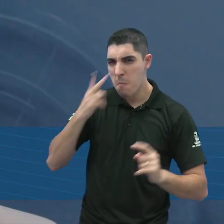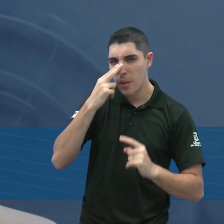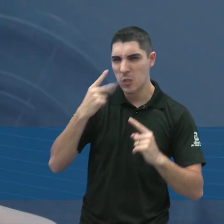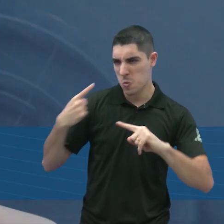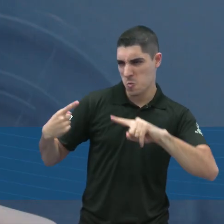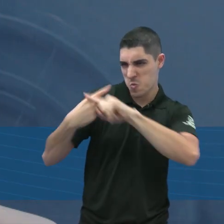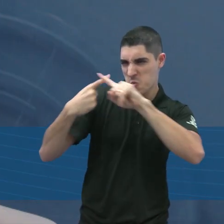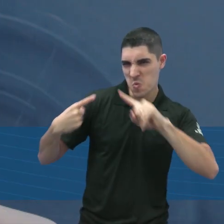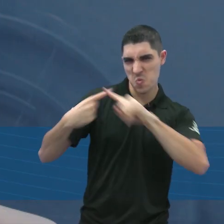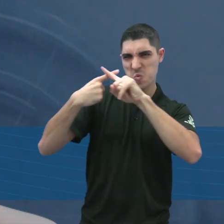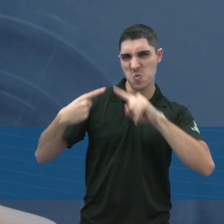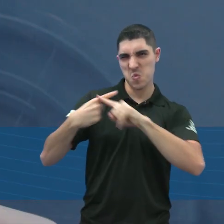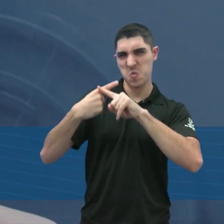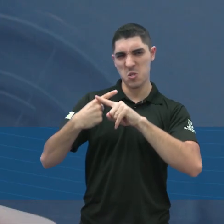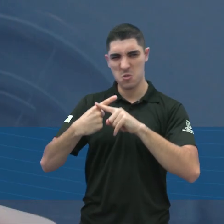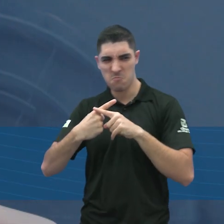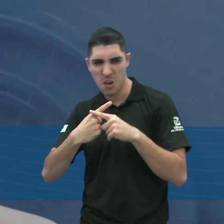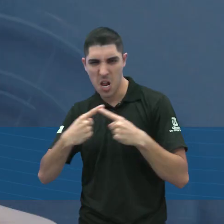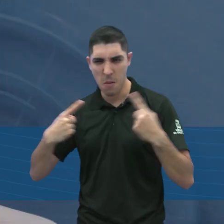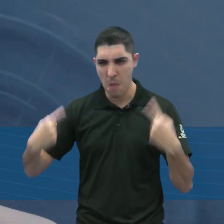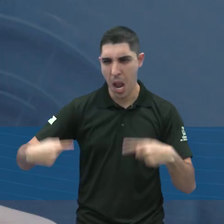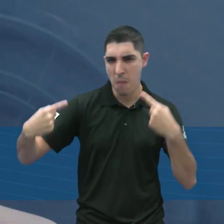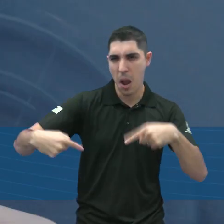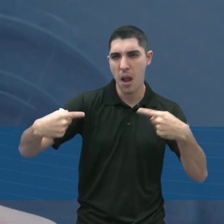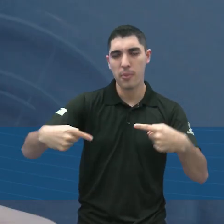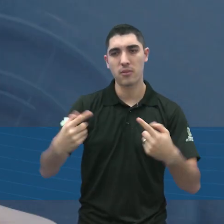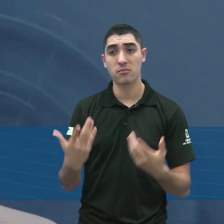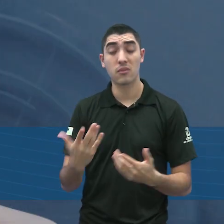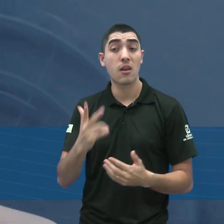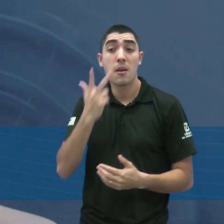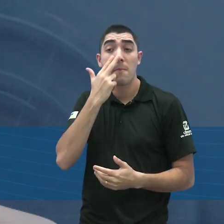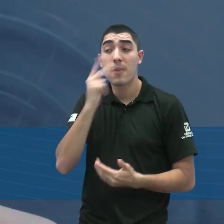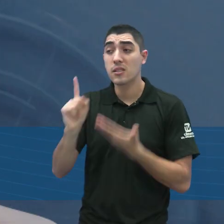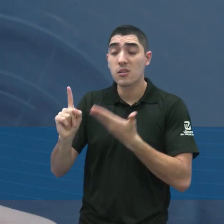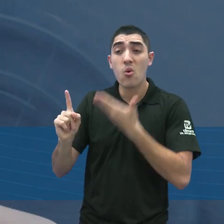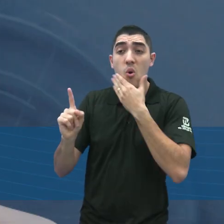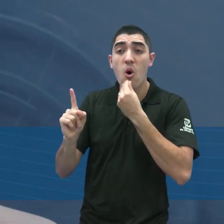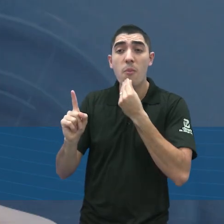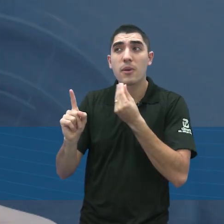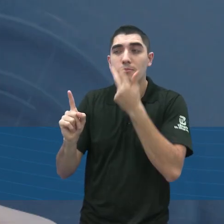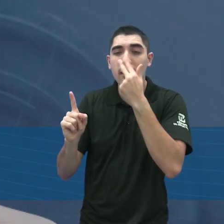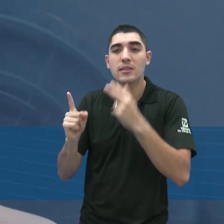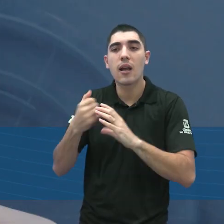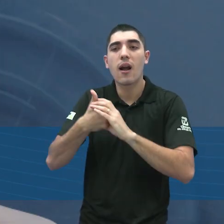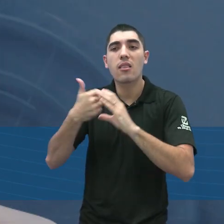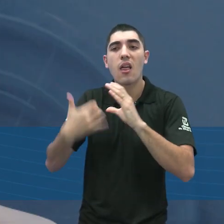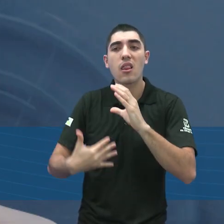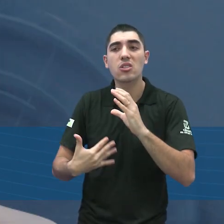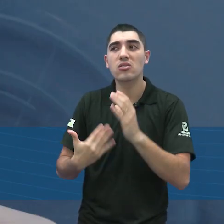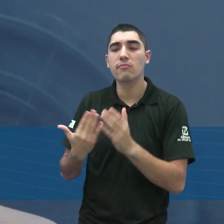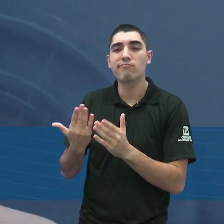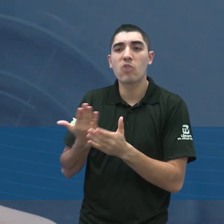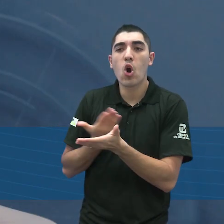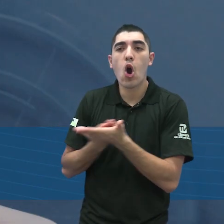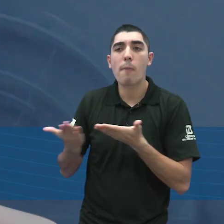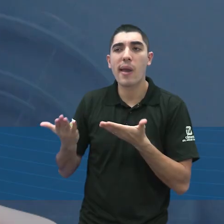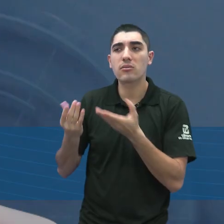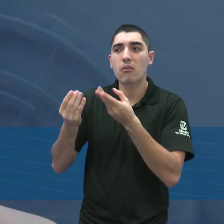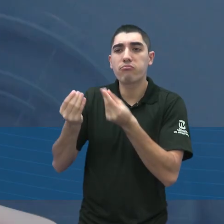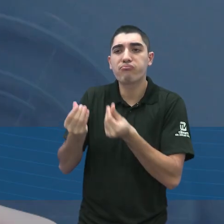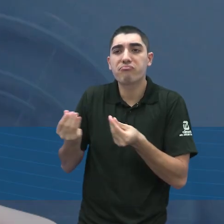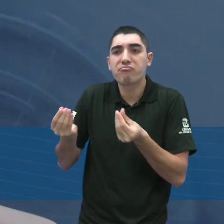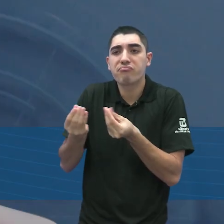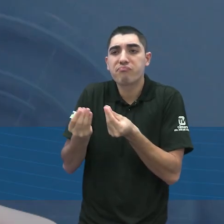acaba perdendo outras características, porque o ser humano ele é complexo, ele não é uma coisa só. E